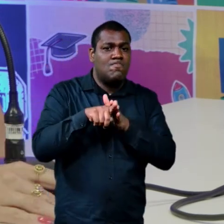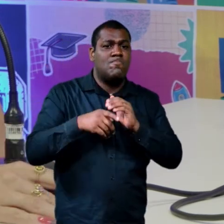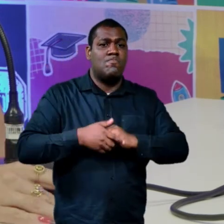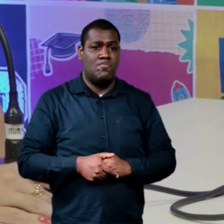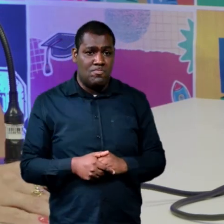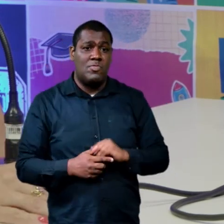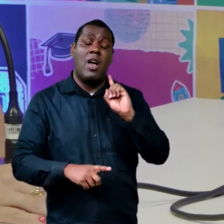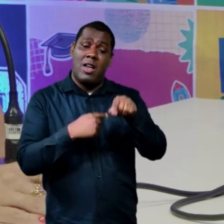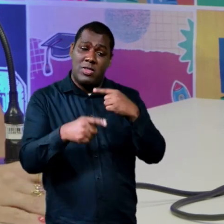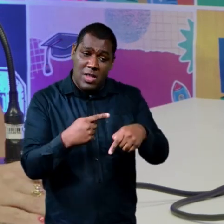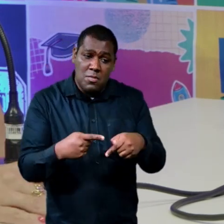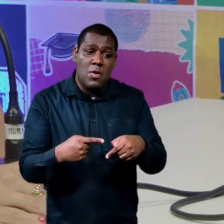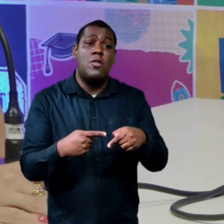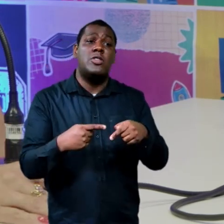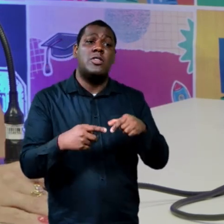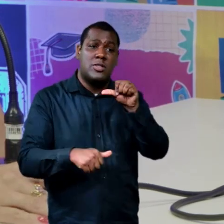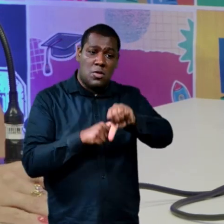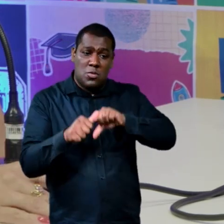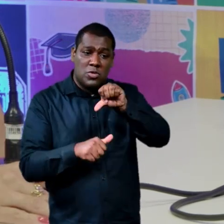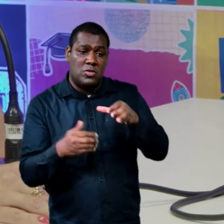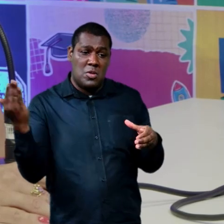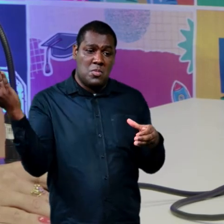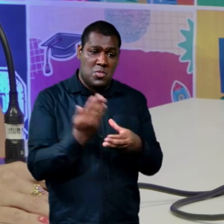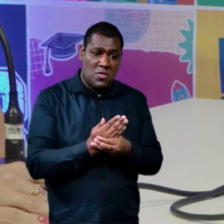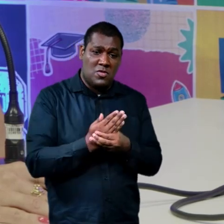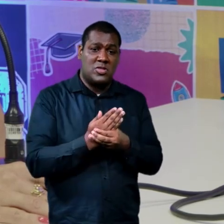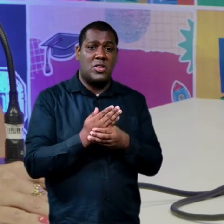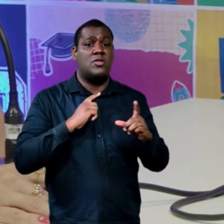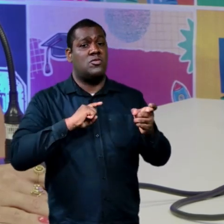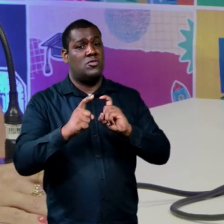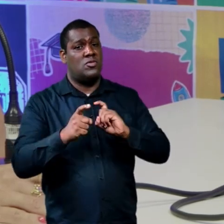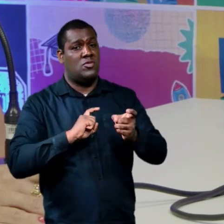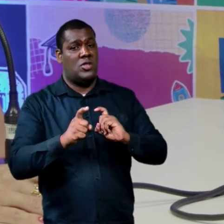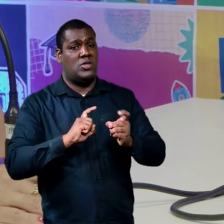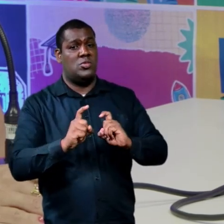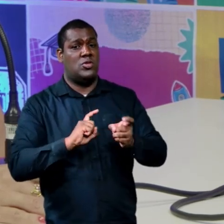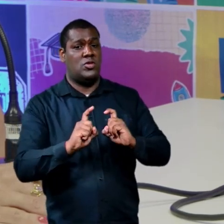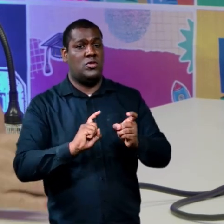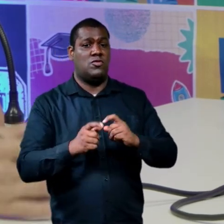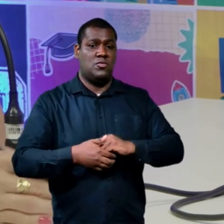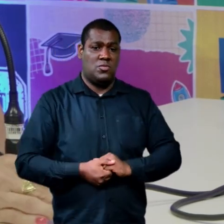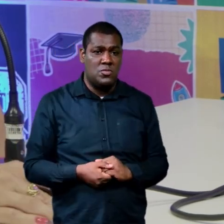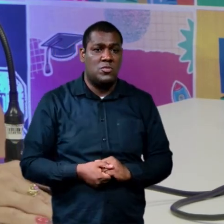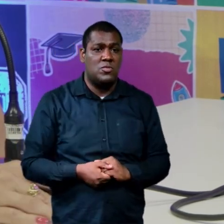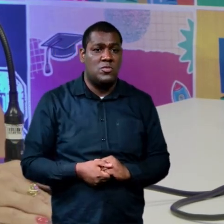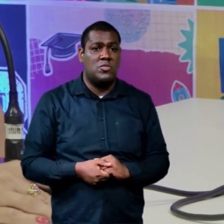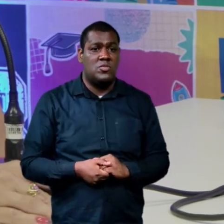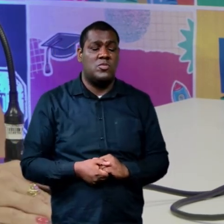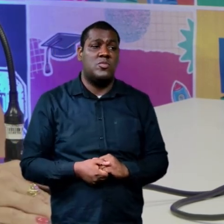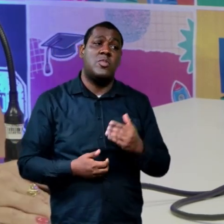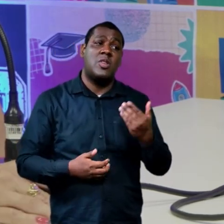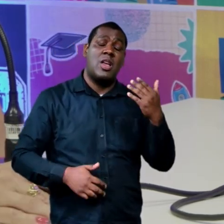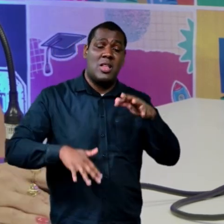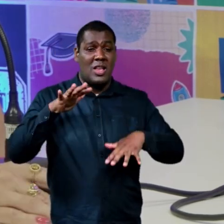em processo administrativo disciplinar. Às vezes, dependendo da materialidade, da substância dos fatos, o processo já